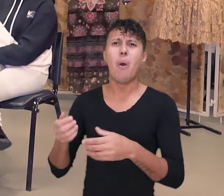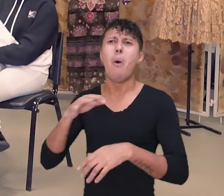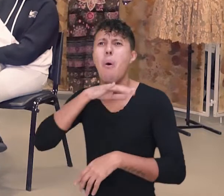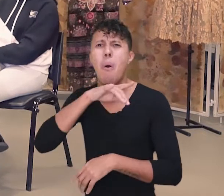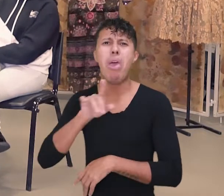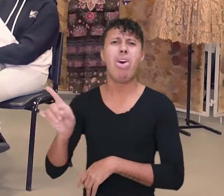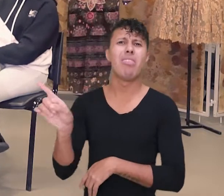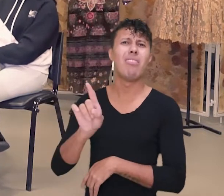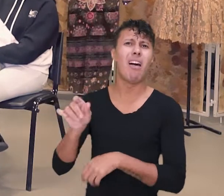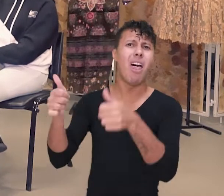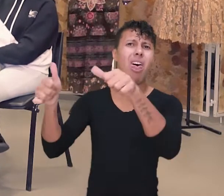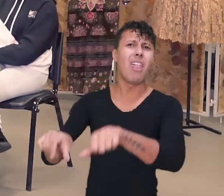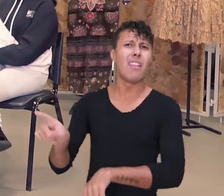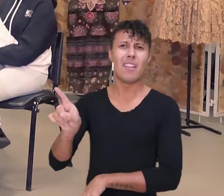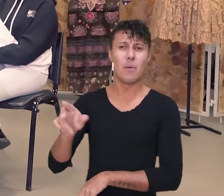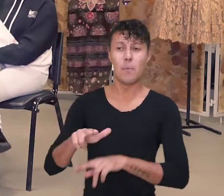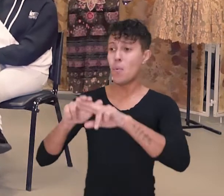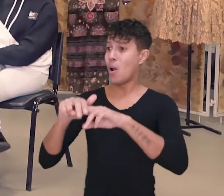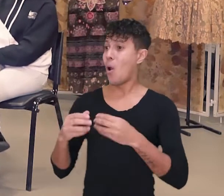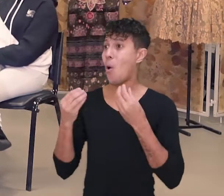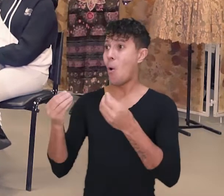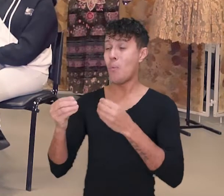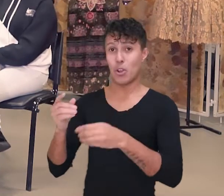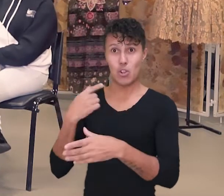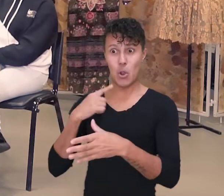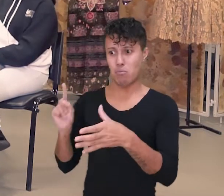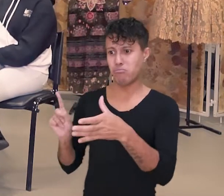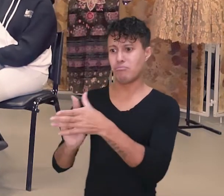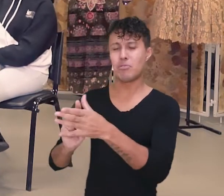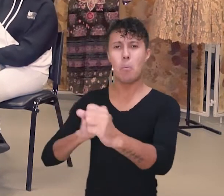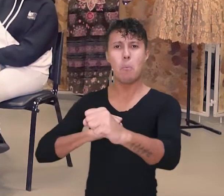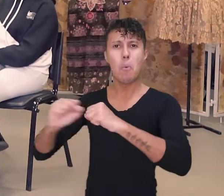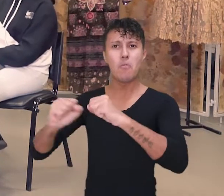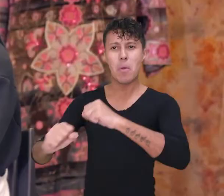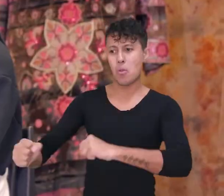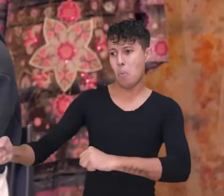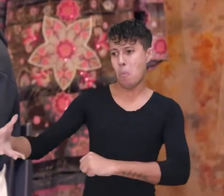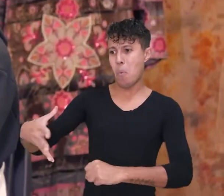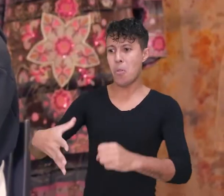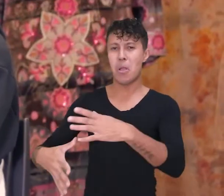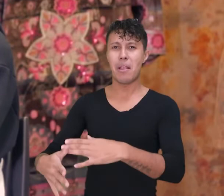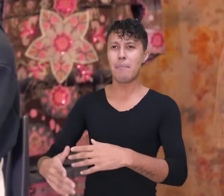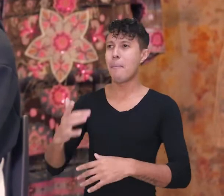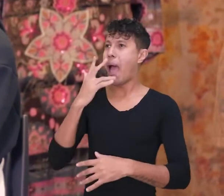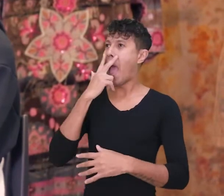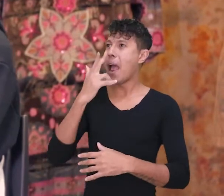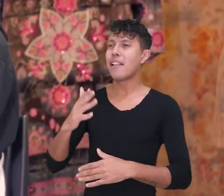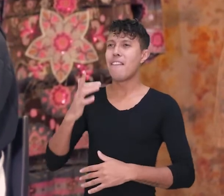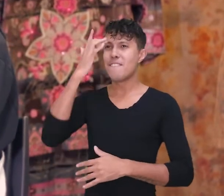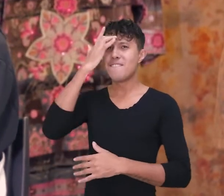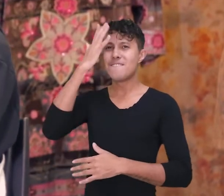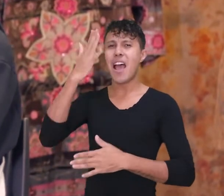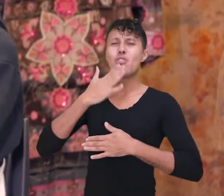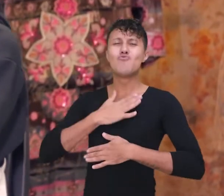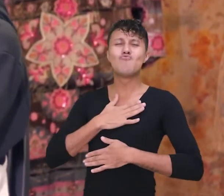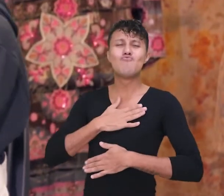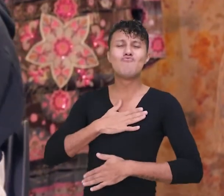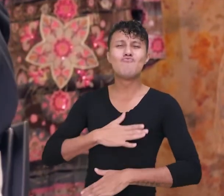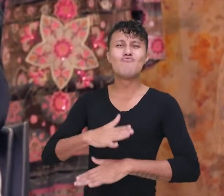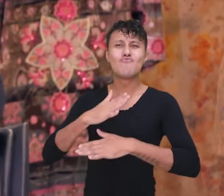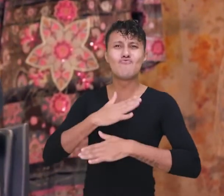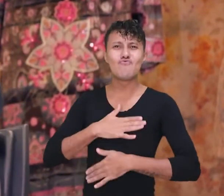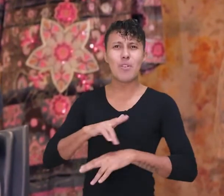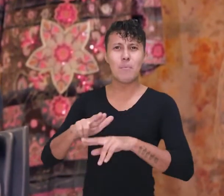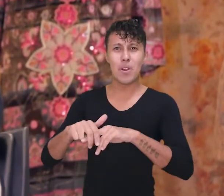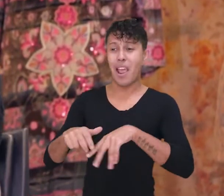ou nem nada disso, mas tipo, às vezes a gente entrar no movimento moderno é muito mais cômodo, é muito mais fácil, porque, nossa, tá todo